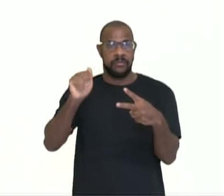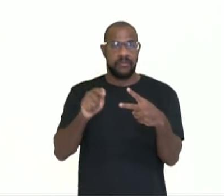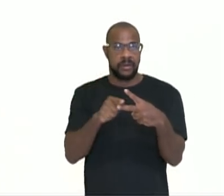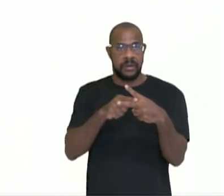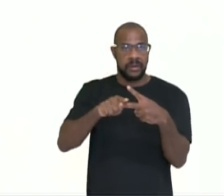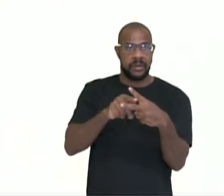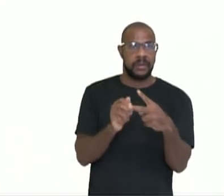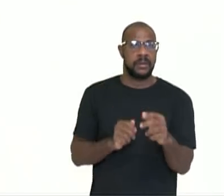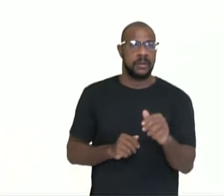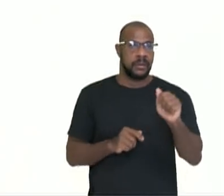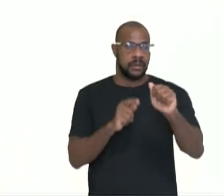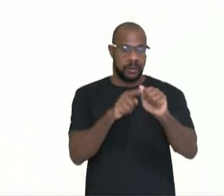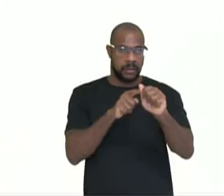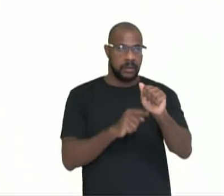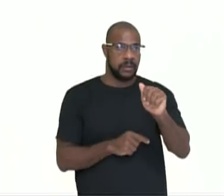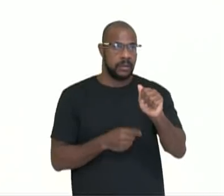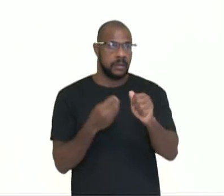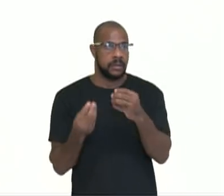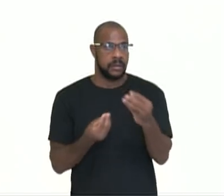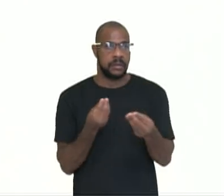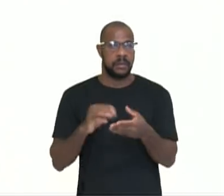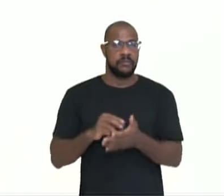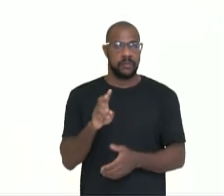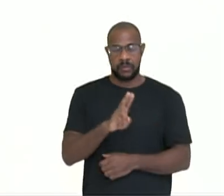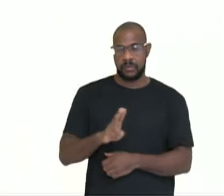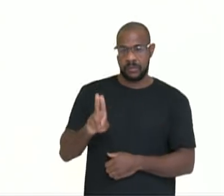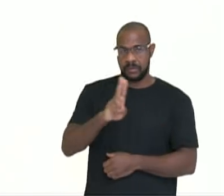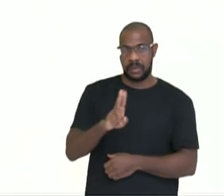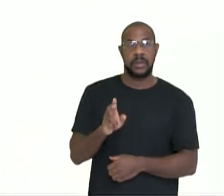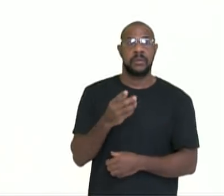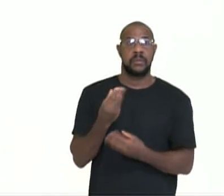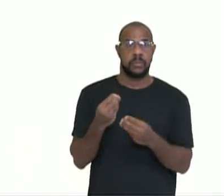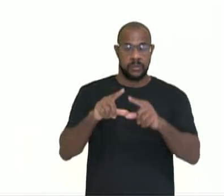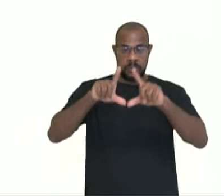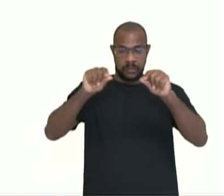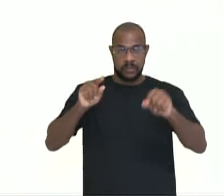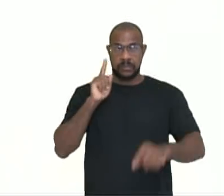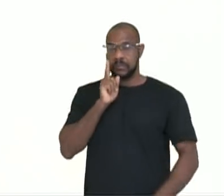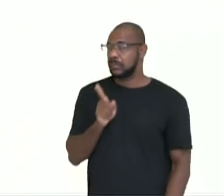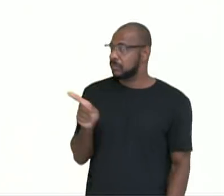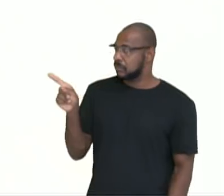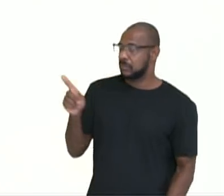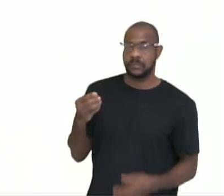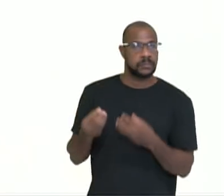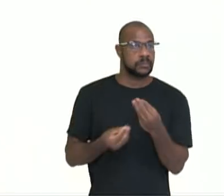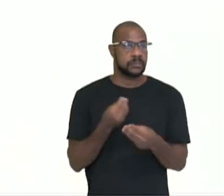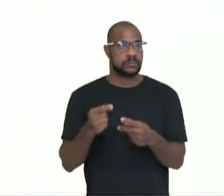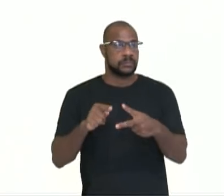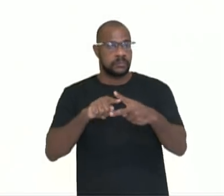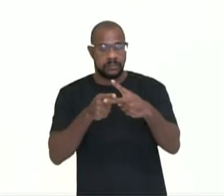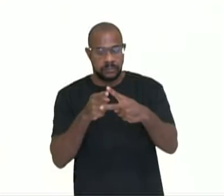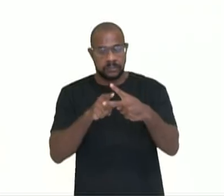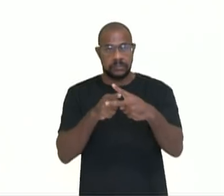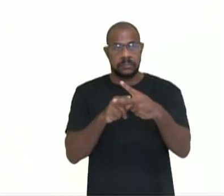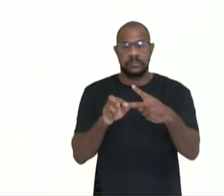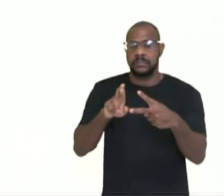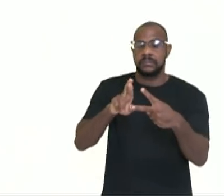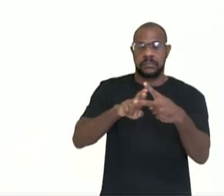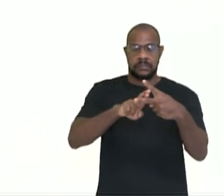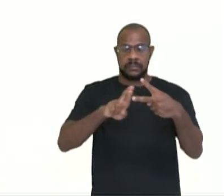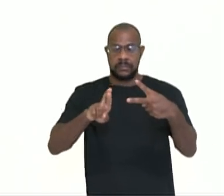ângulo central? Isso aqui a gente vai usar bastante, vocês vão usar bastante, tá, gente? Como que a gente obtém o ângulo central em